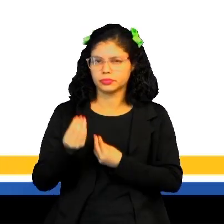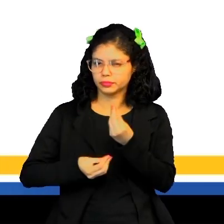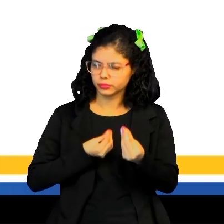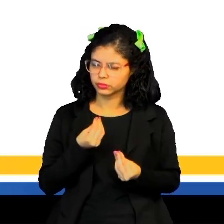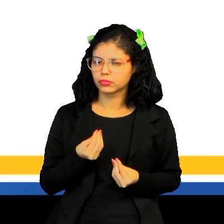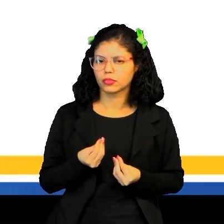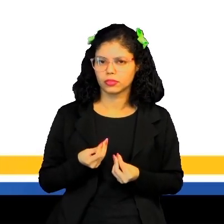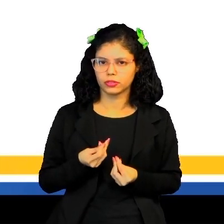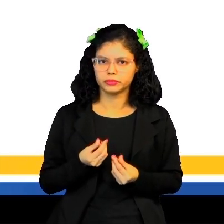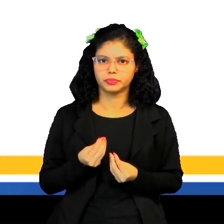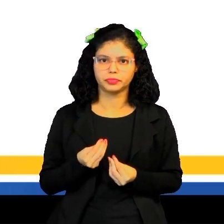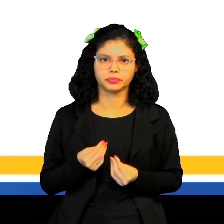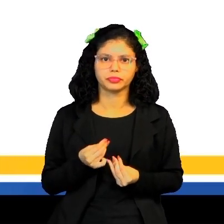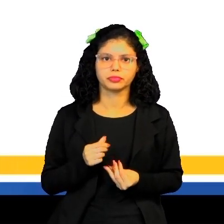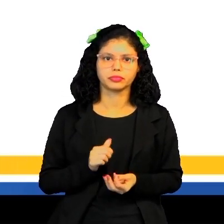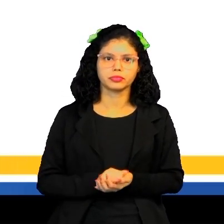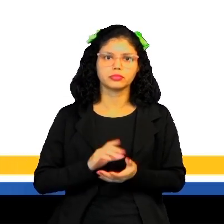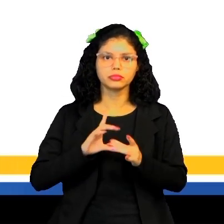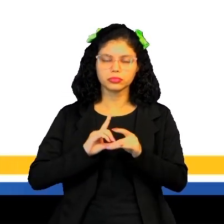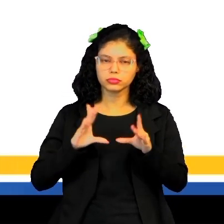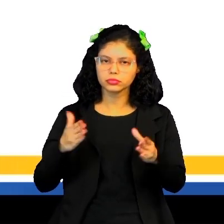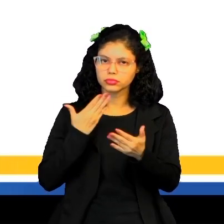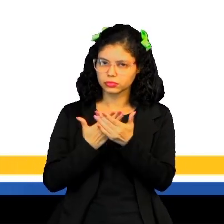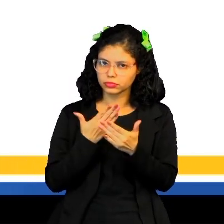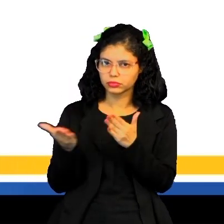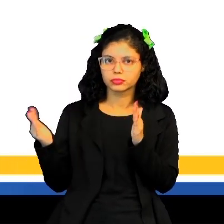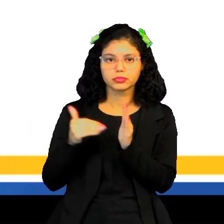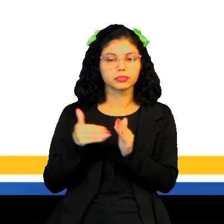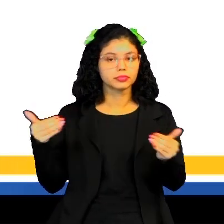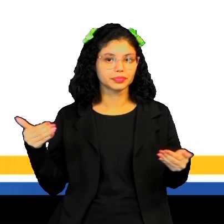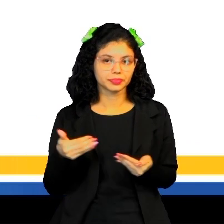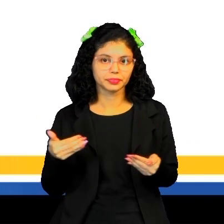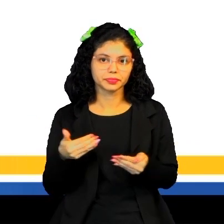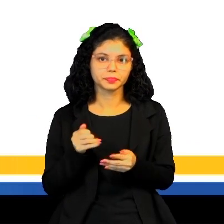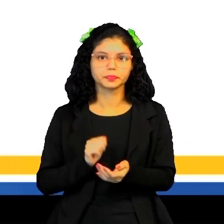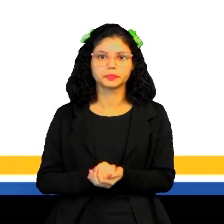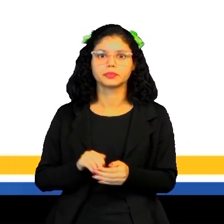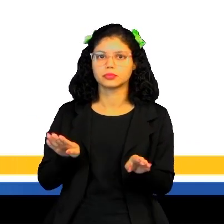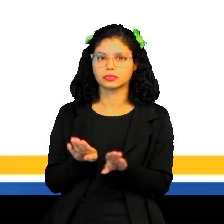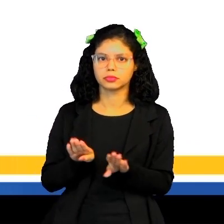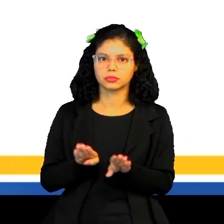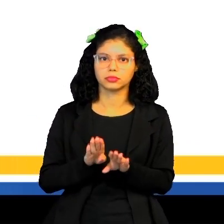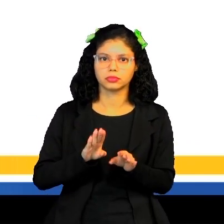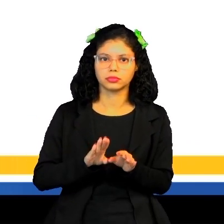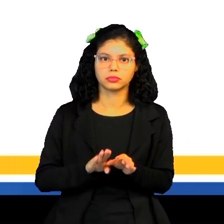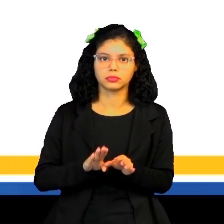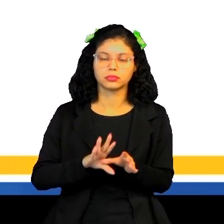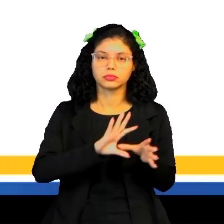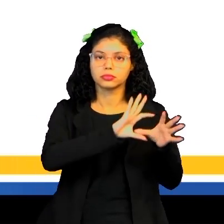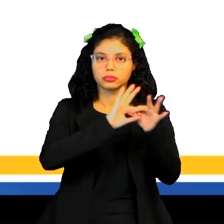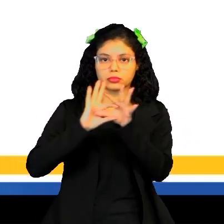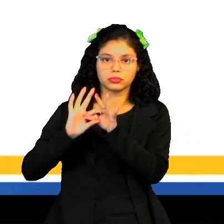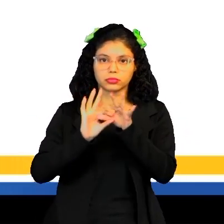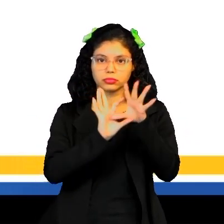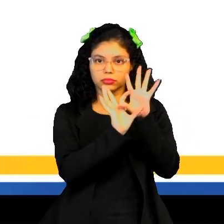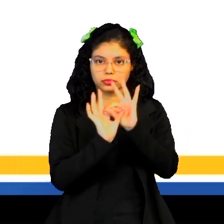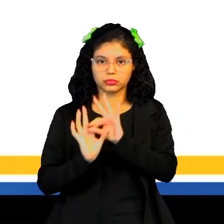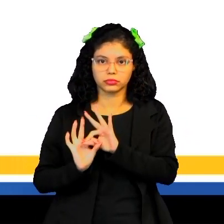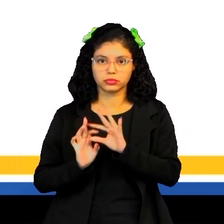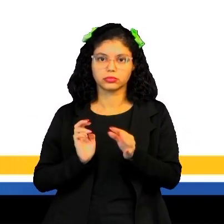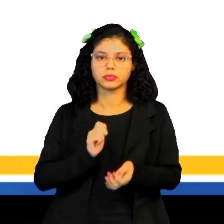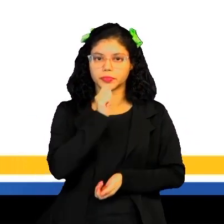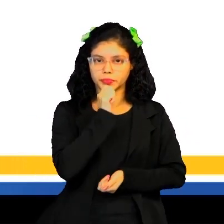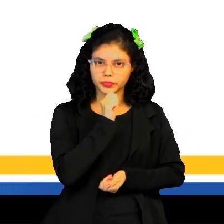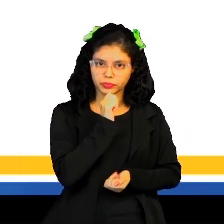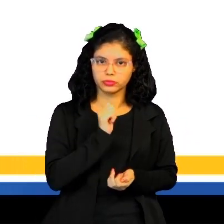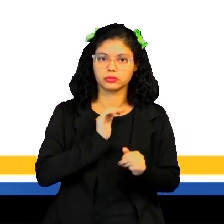como, democracia estudados até hoje, a questão das Olimpíadas, por exemplo,